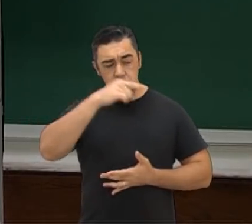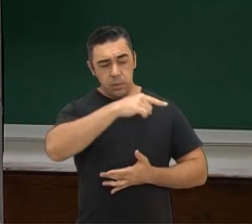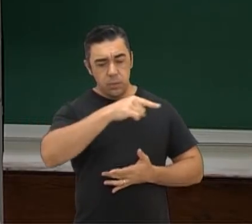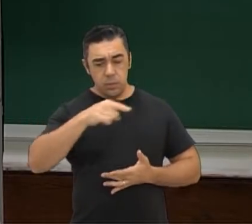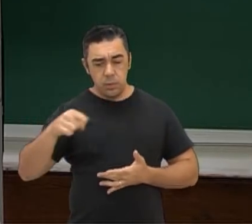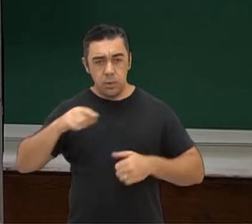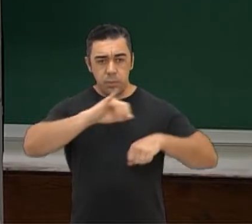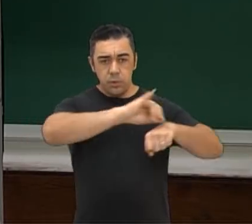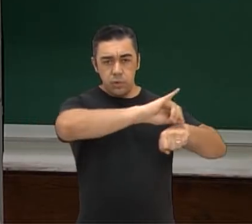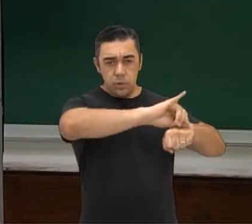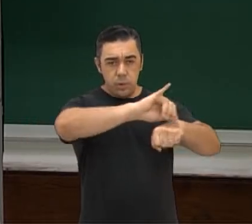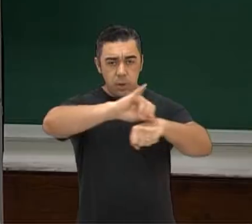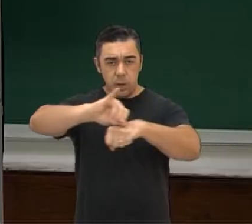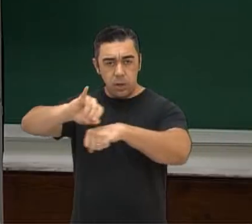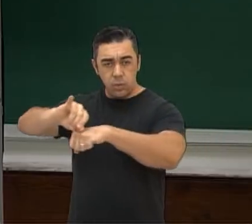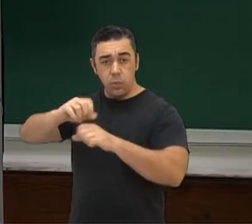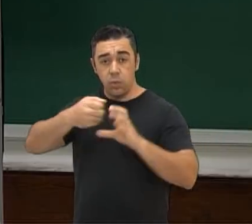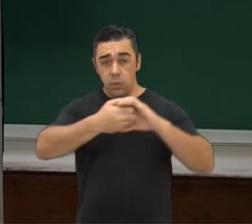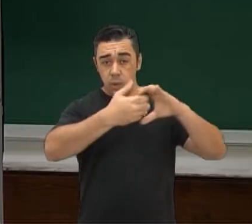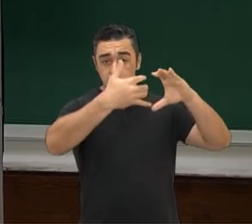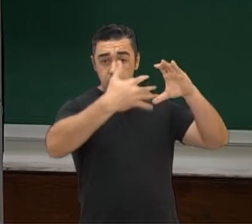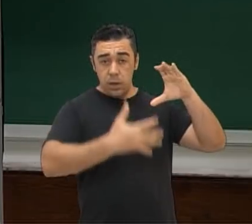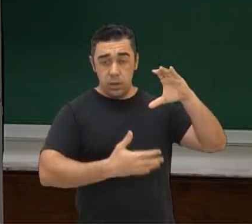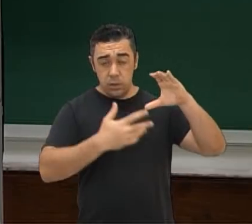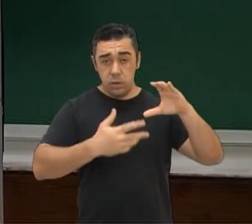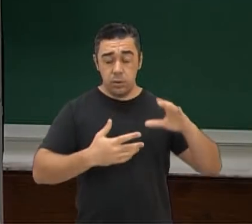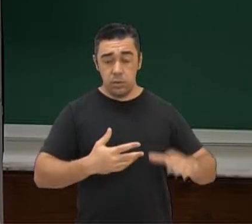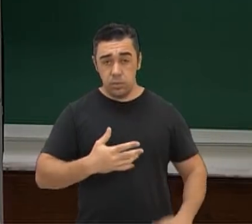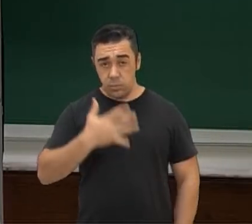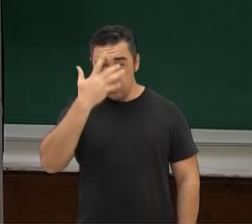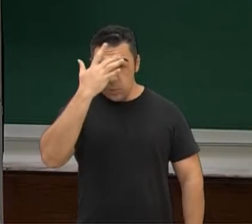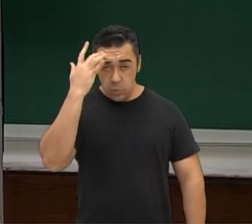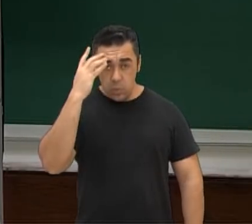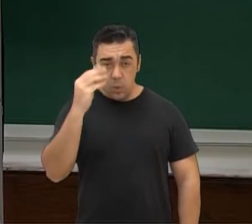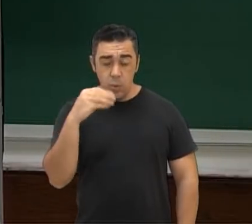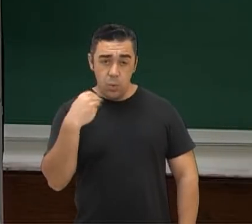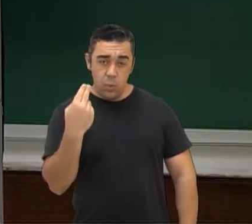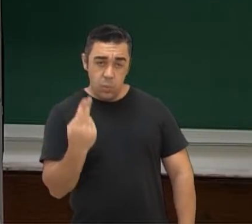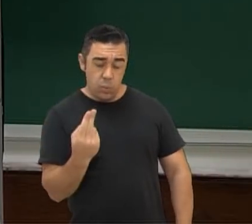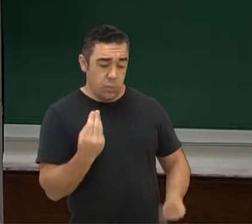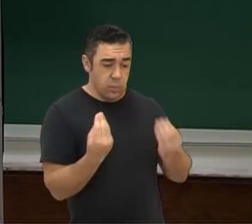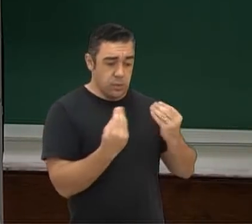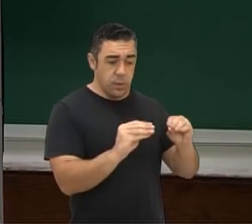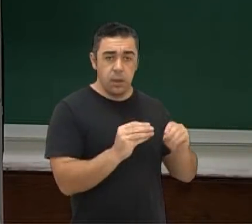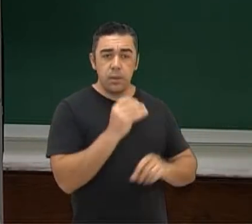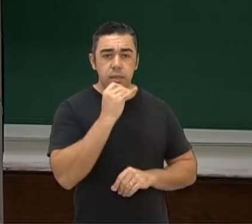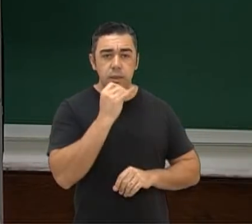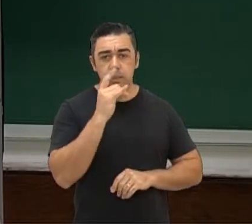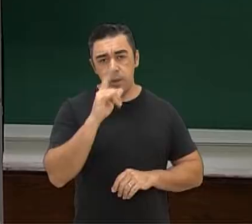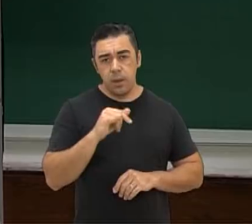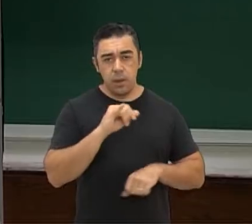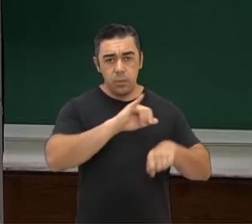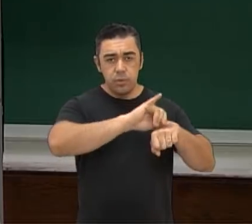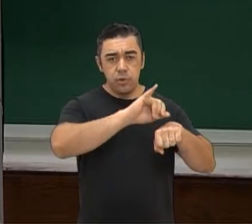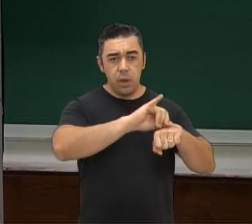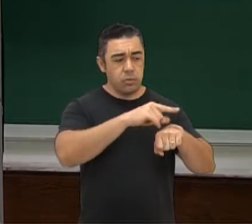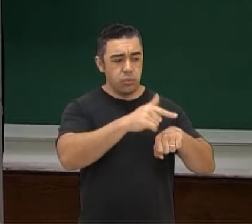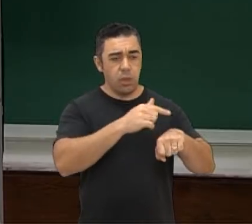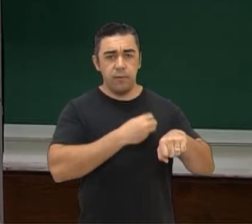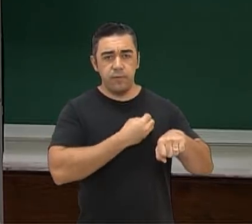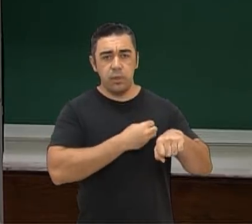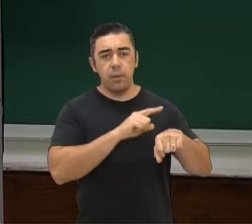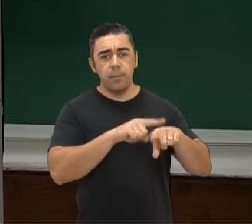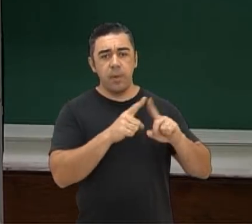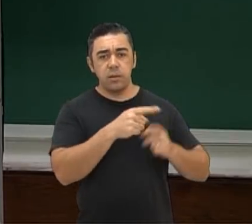né, personificação porque é atribuído vida a objetos que são seres inanimados, que não teriam